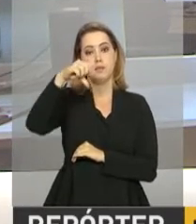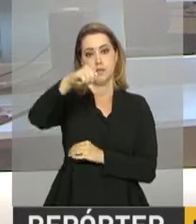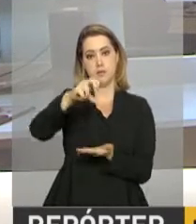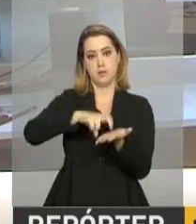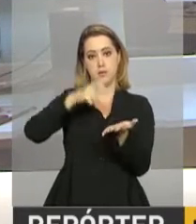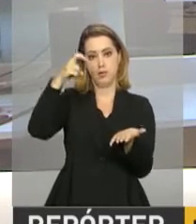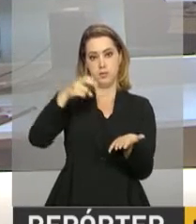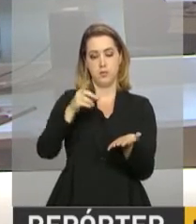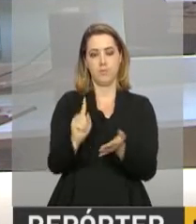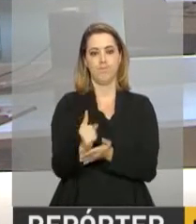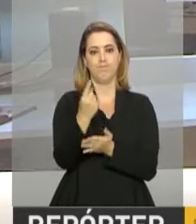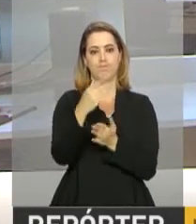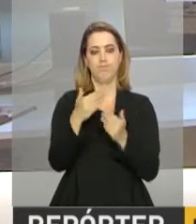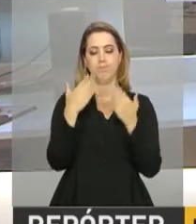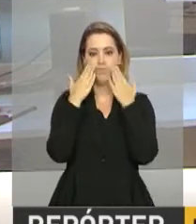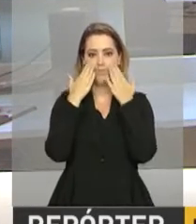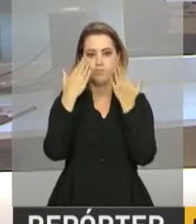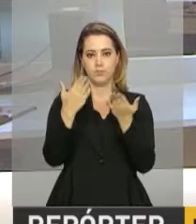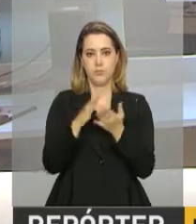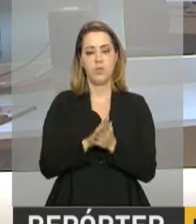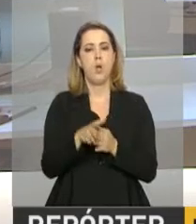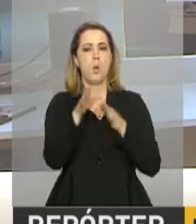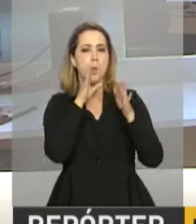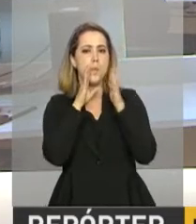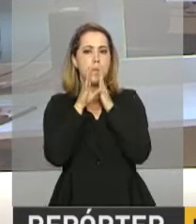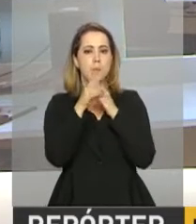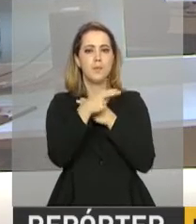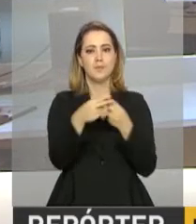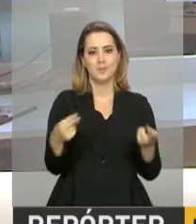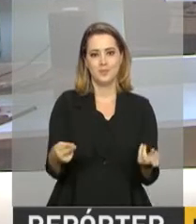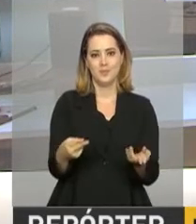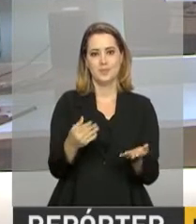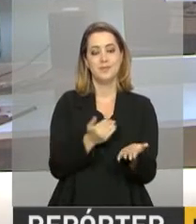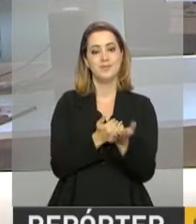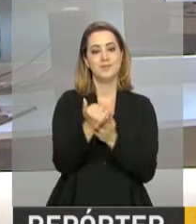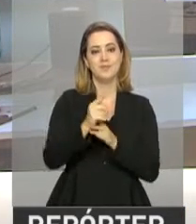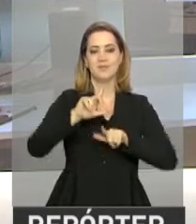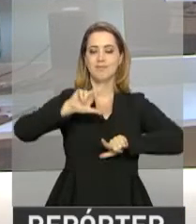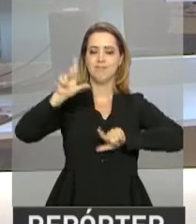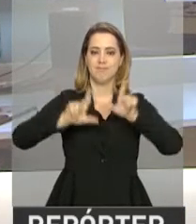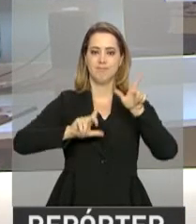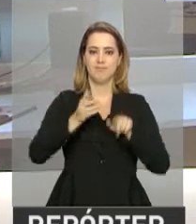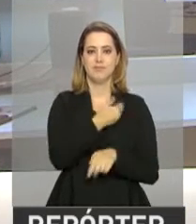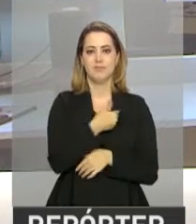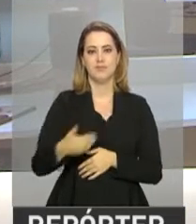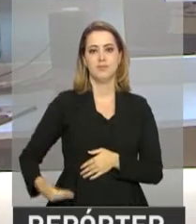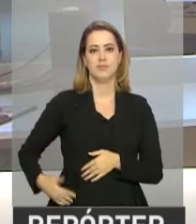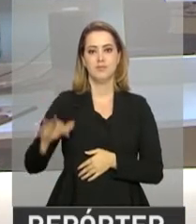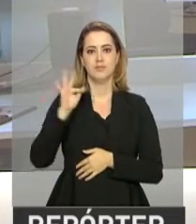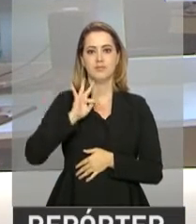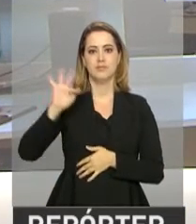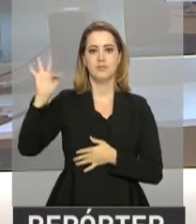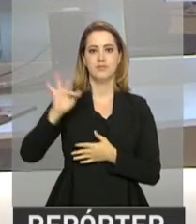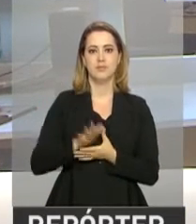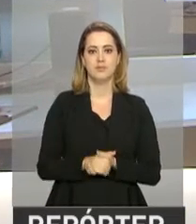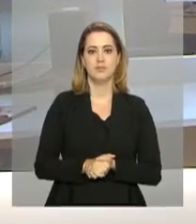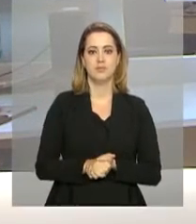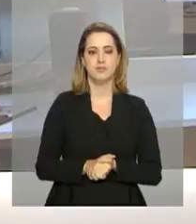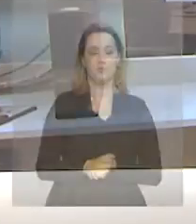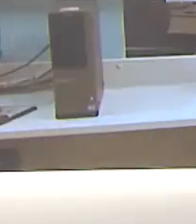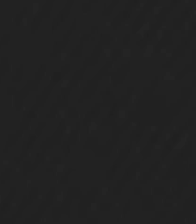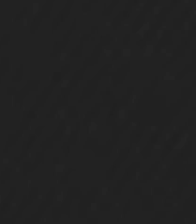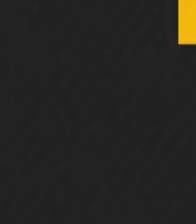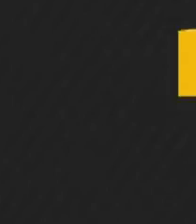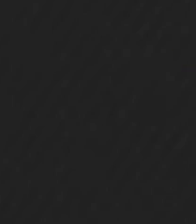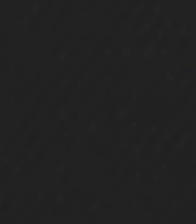edição do dia acompanha as novidades também pelas nossas redes sociais continue com a gente e nbr a tv do governo federal